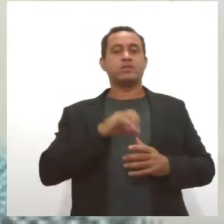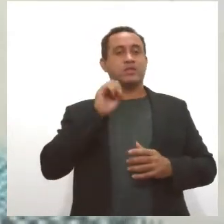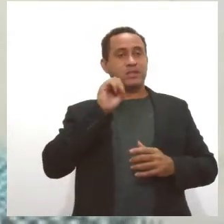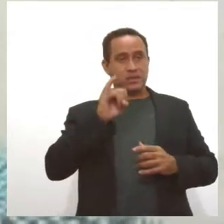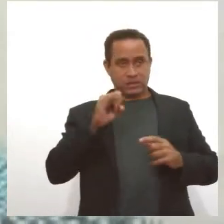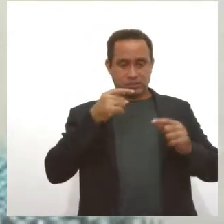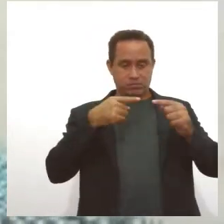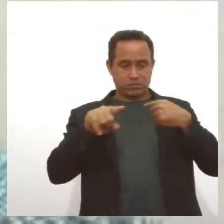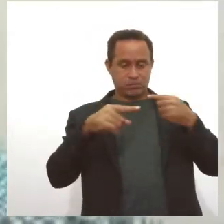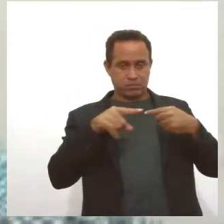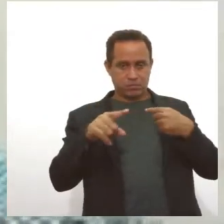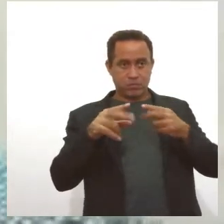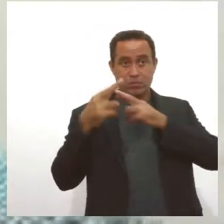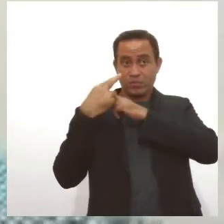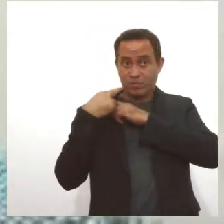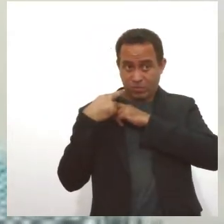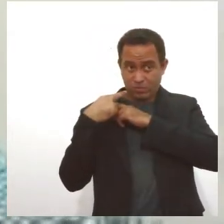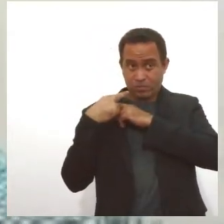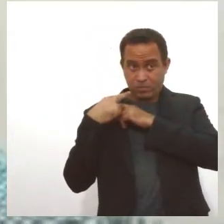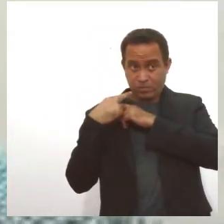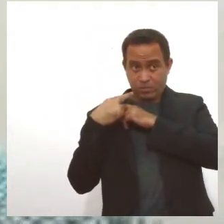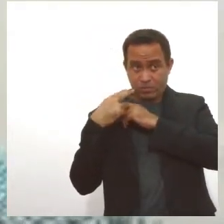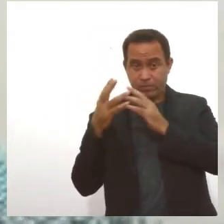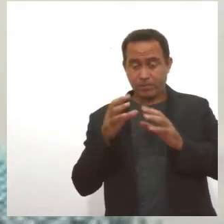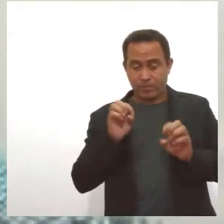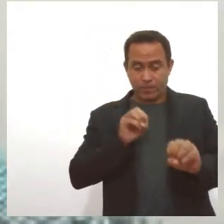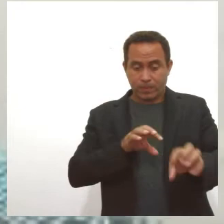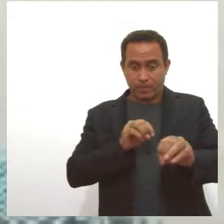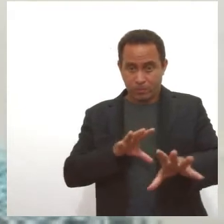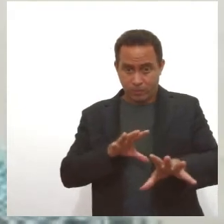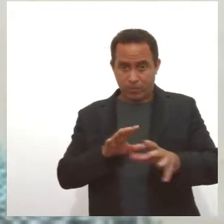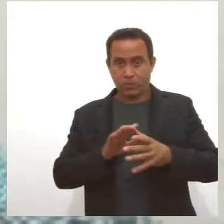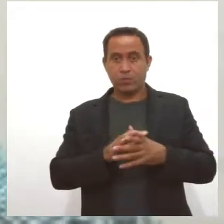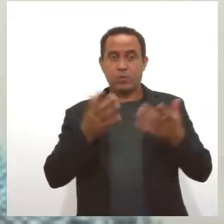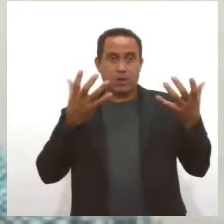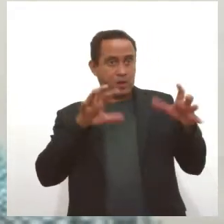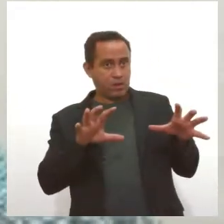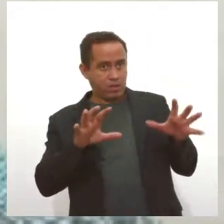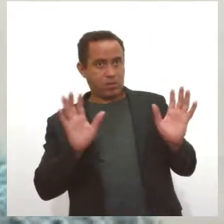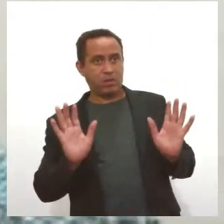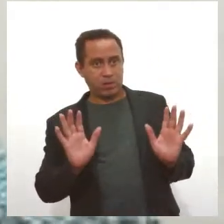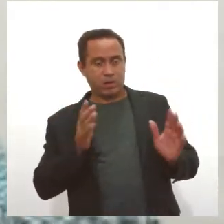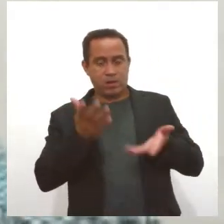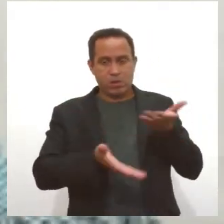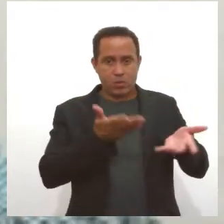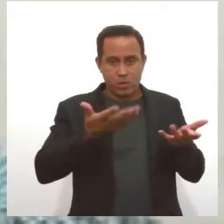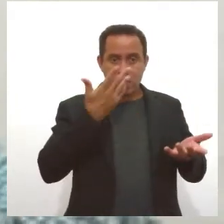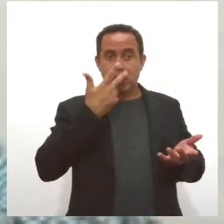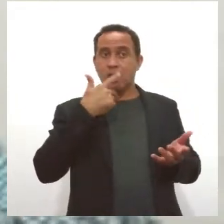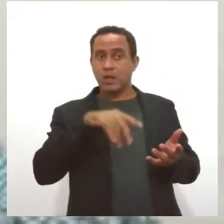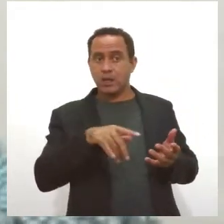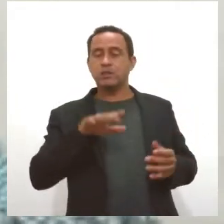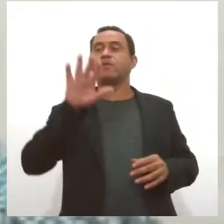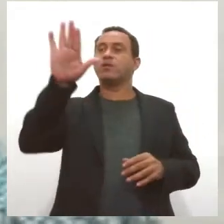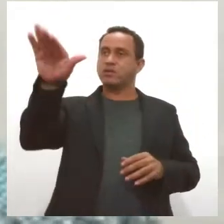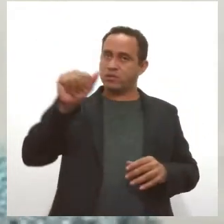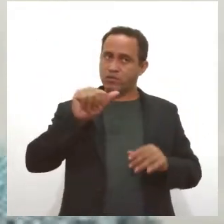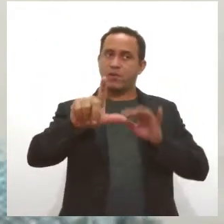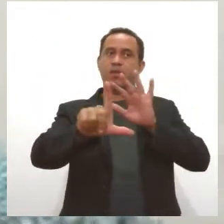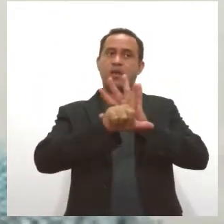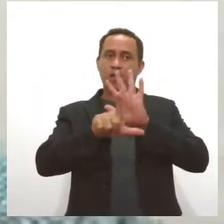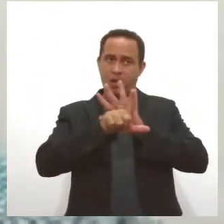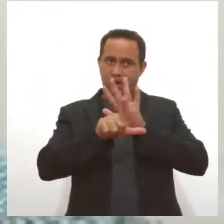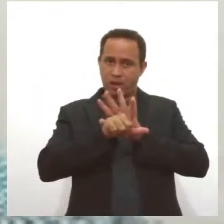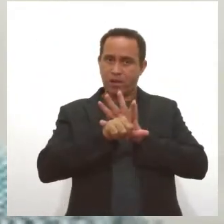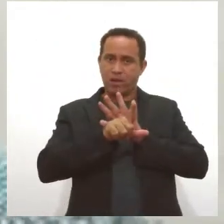não tendo essa responsabilidade de educar, de cuidar da criança, elas vão ser responsabilizadas. Nos